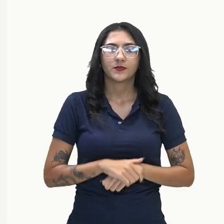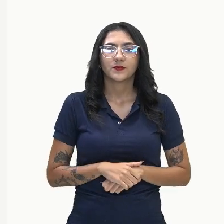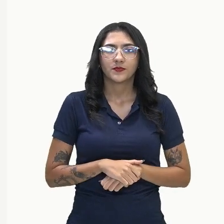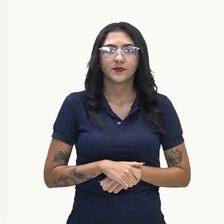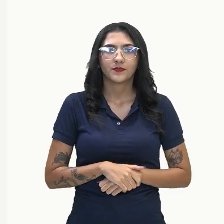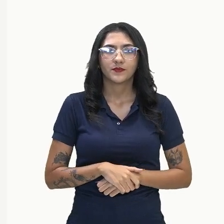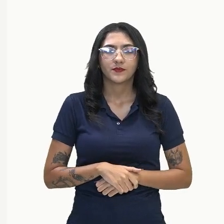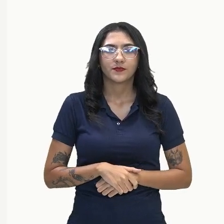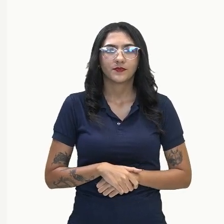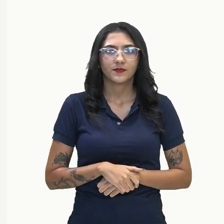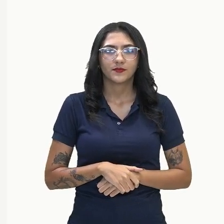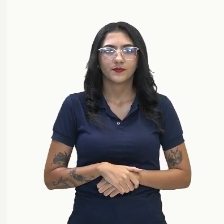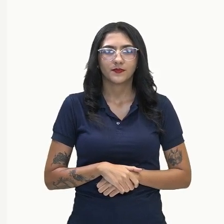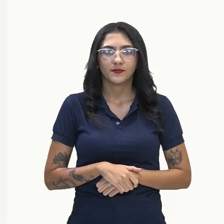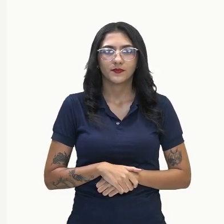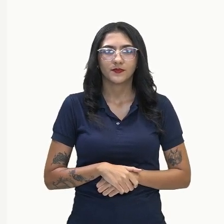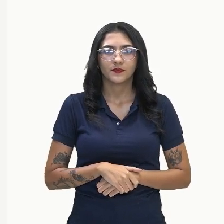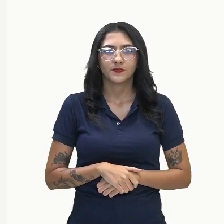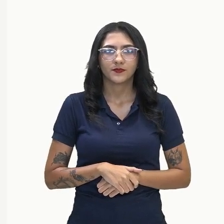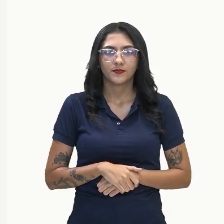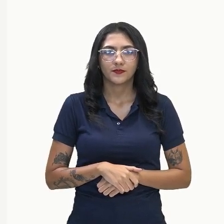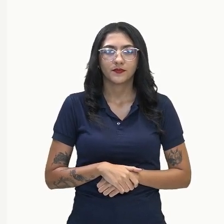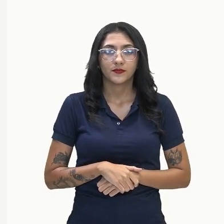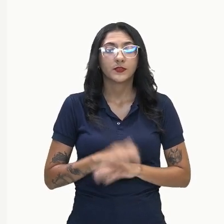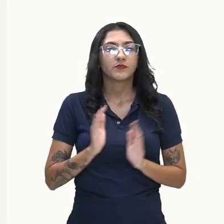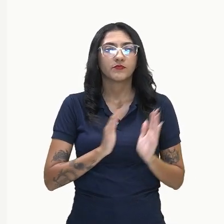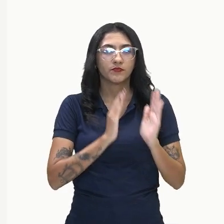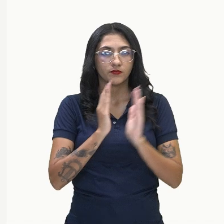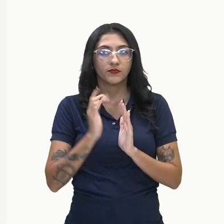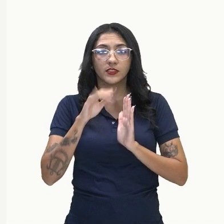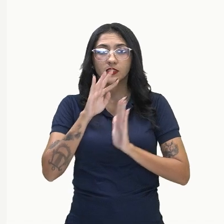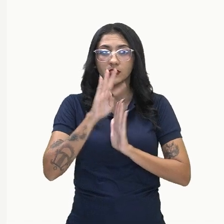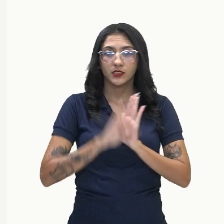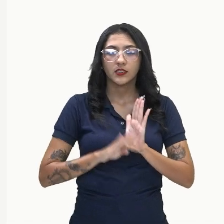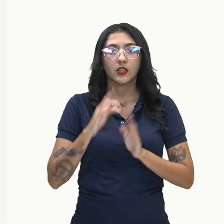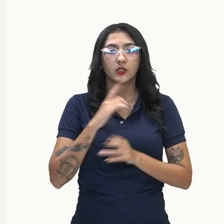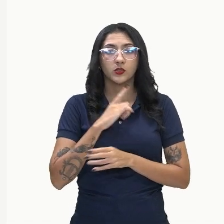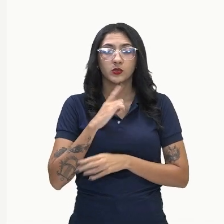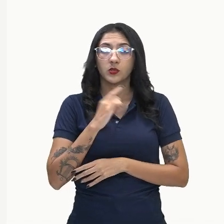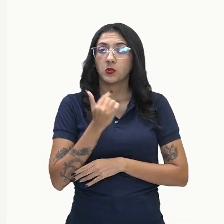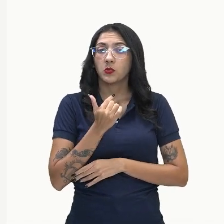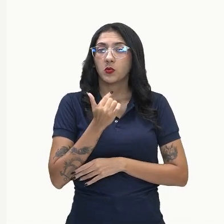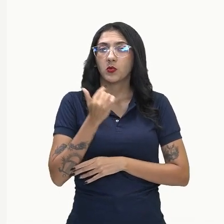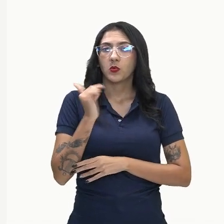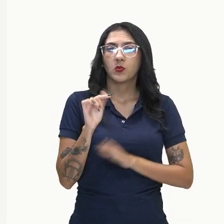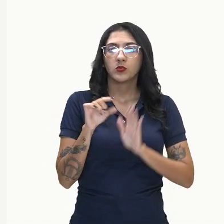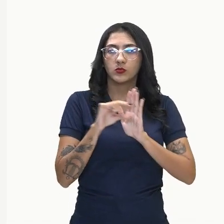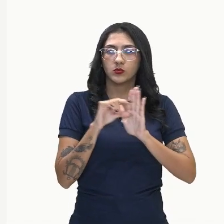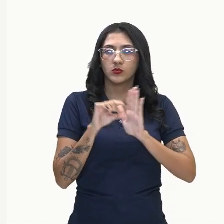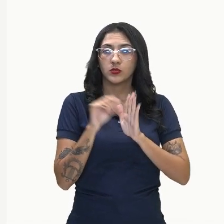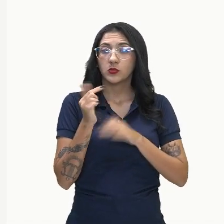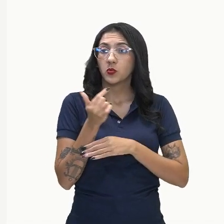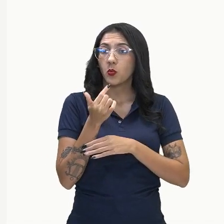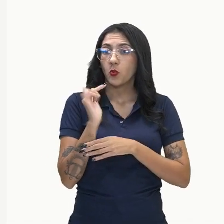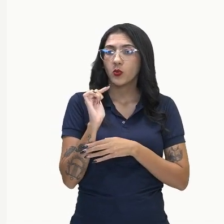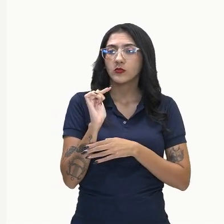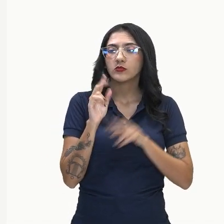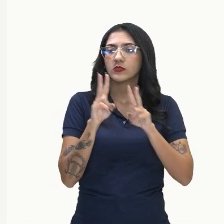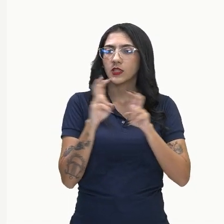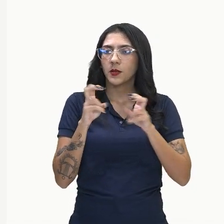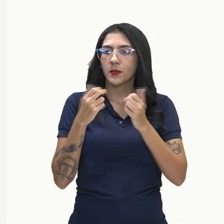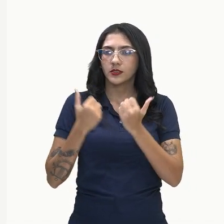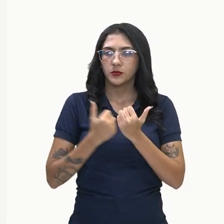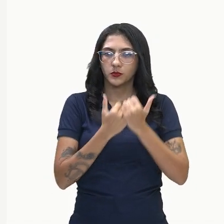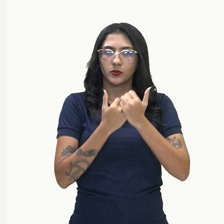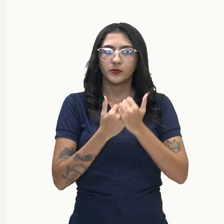texto. Na sequência do nosso texto, tem mais um pedacinho, né? Um outro subtítulo. E